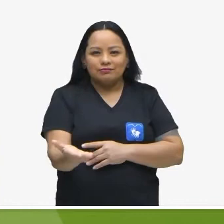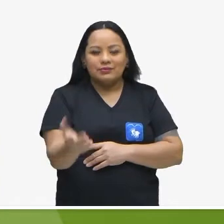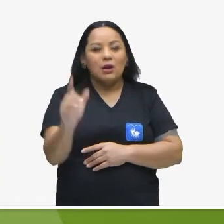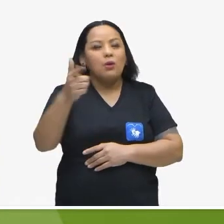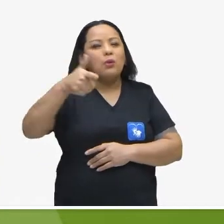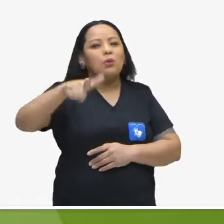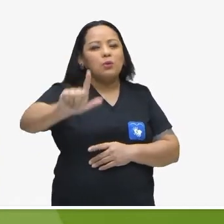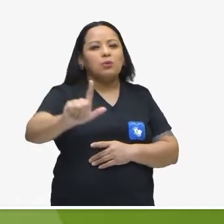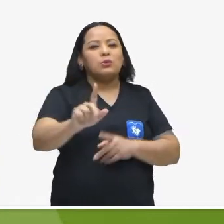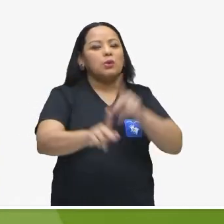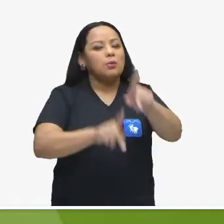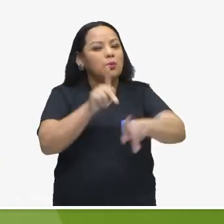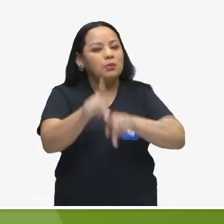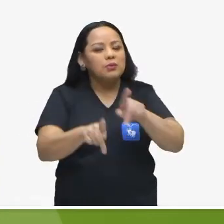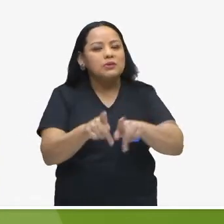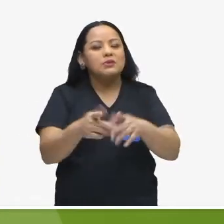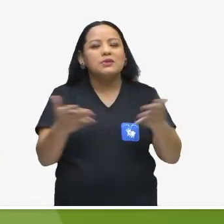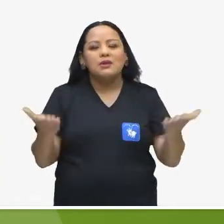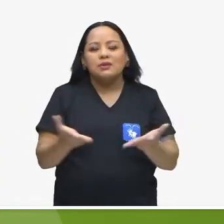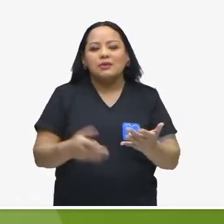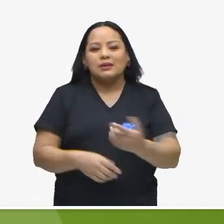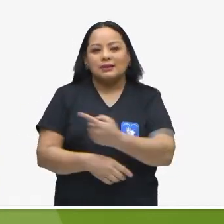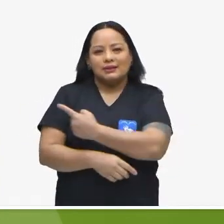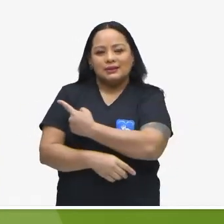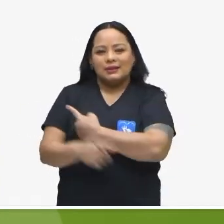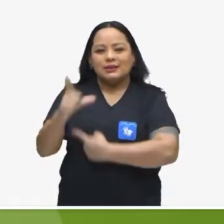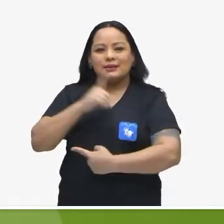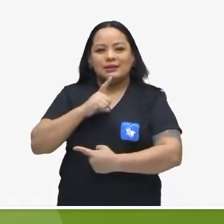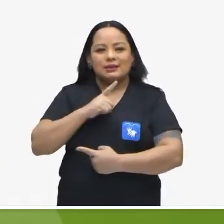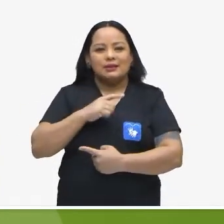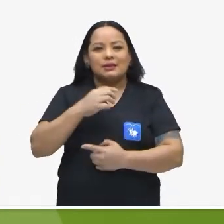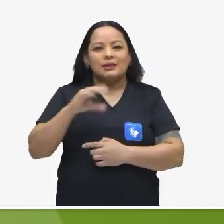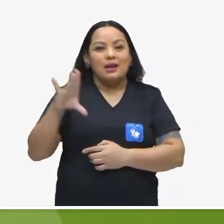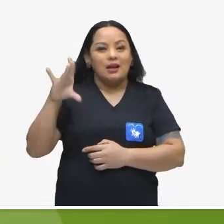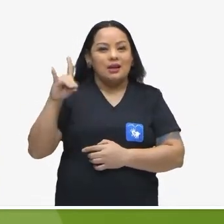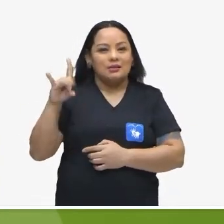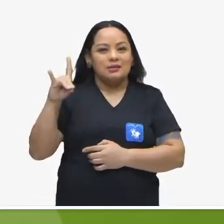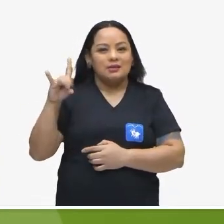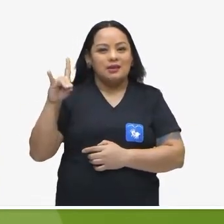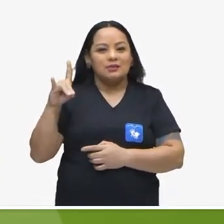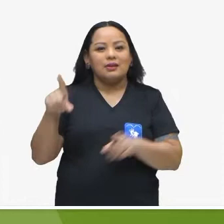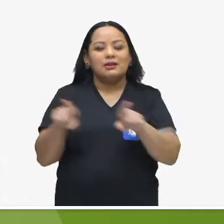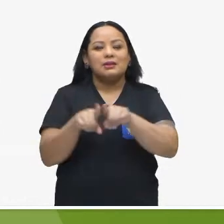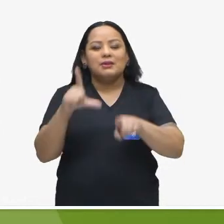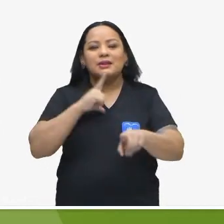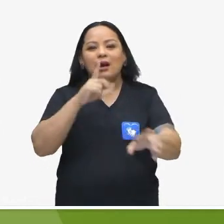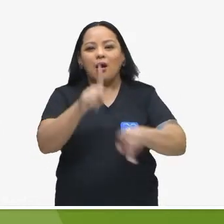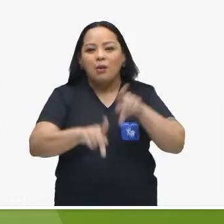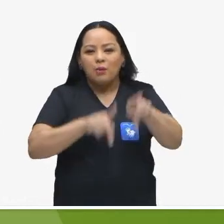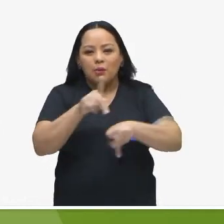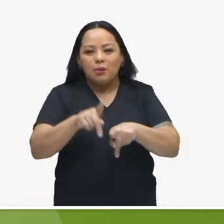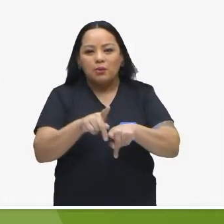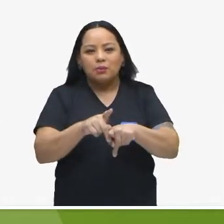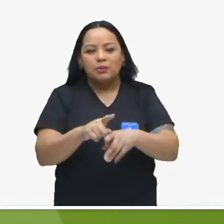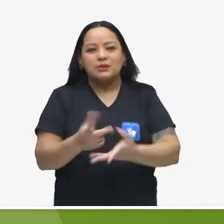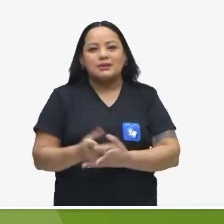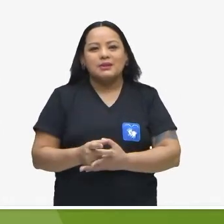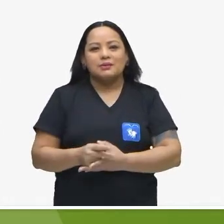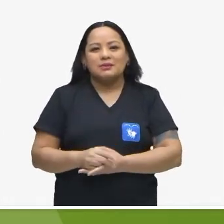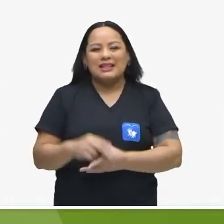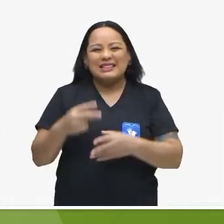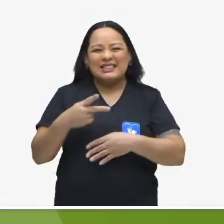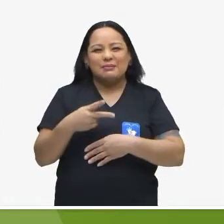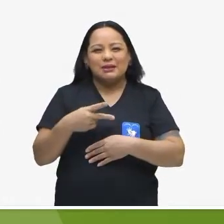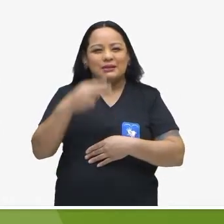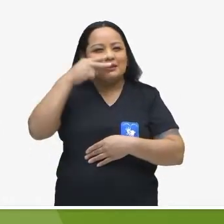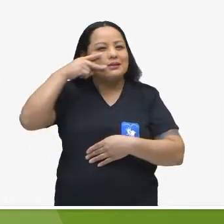outras populações, que no caso é a girafa, e eu também tenho uma população de zebra. Se